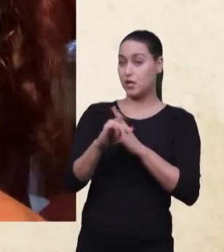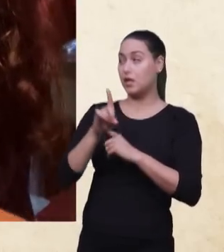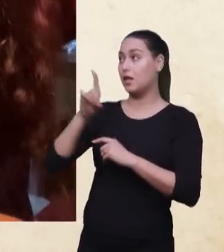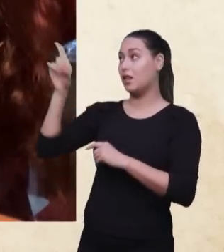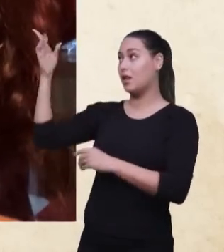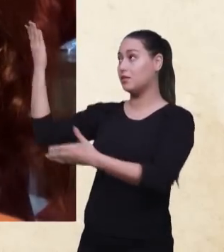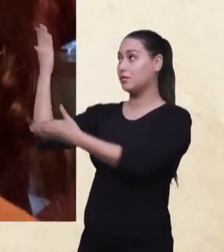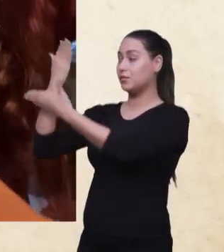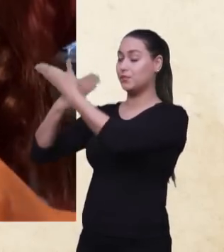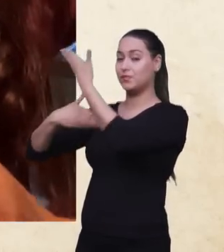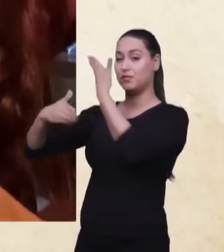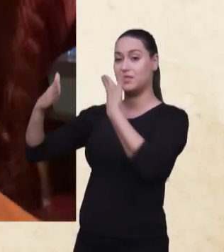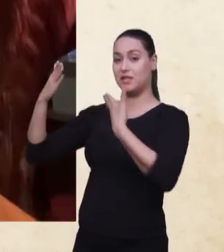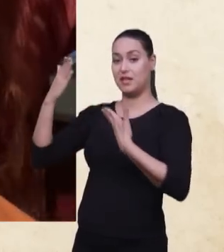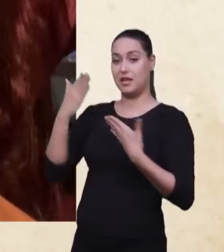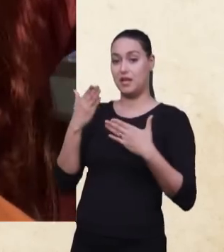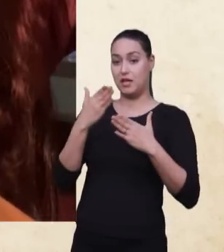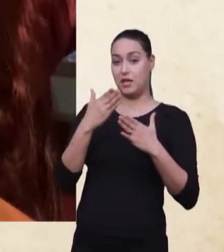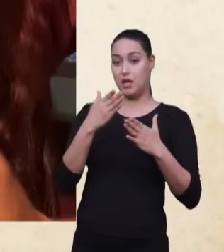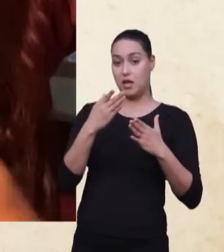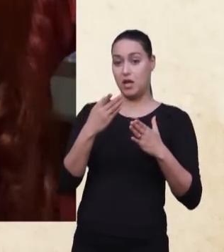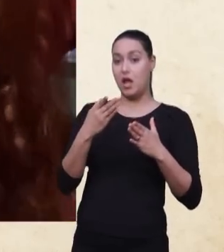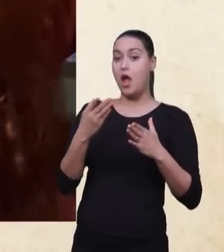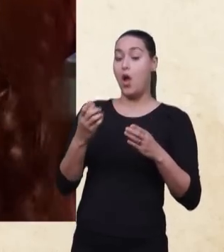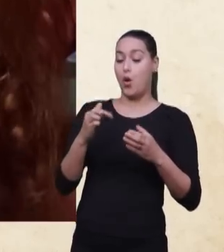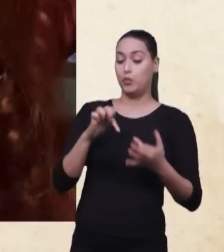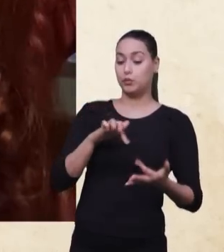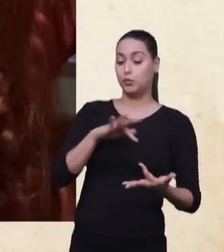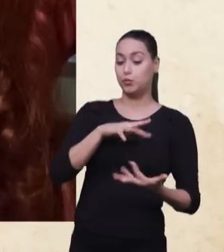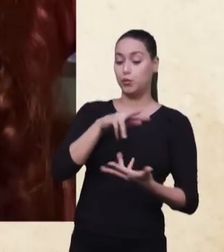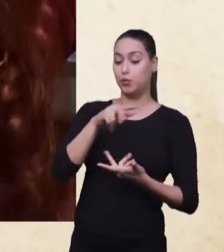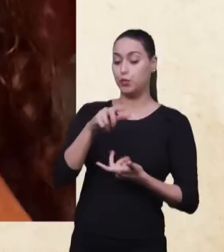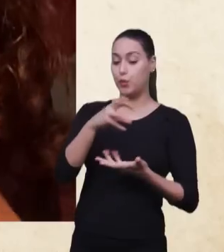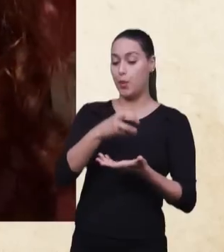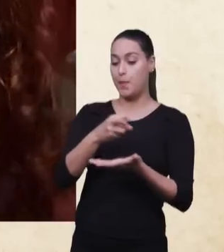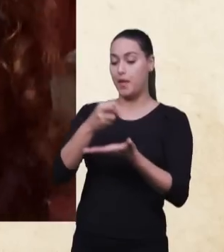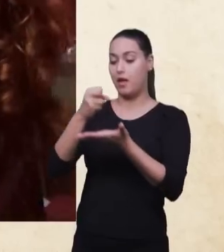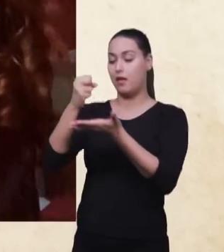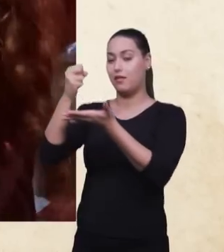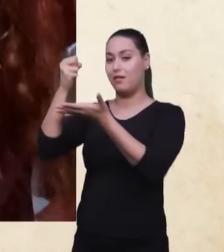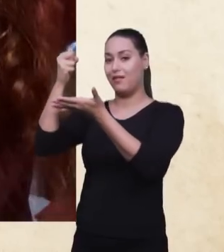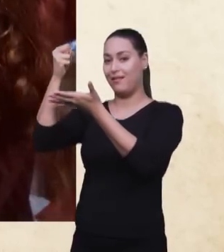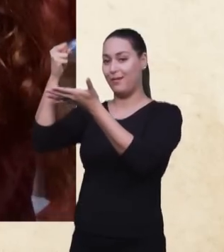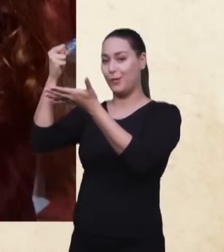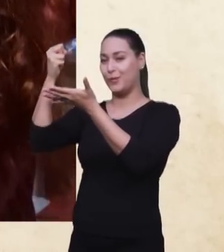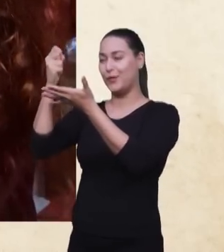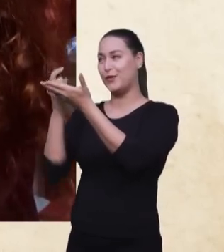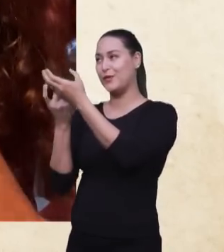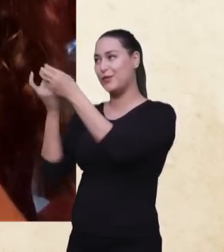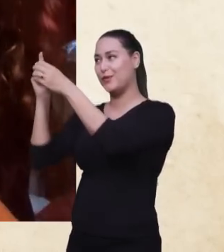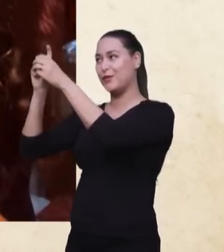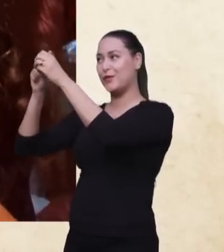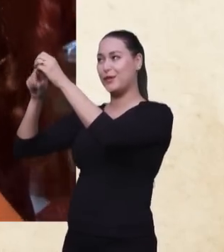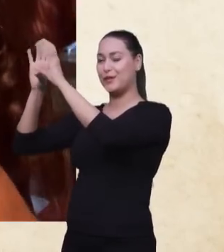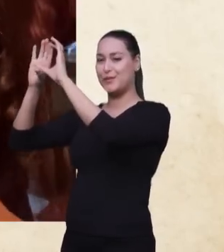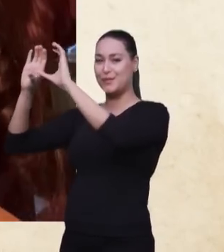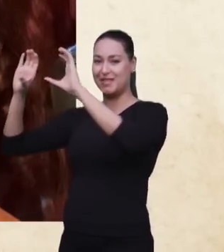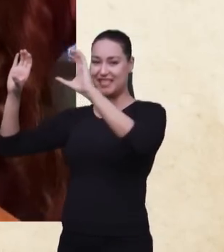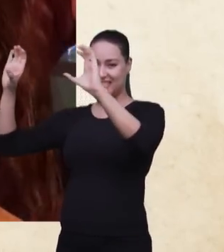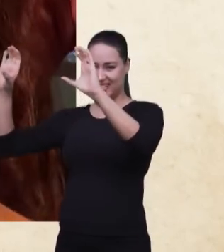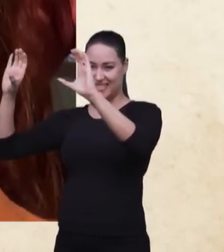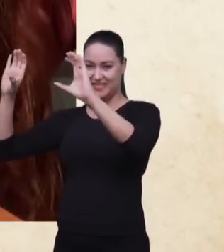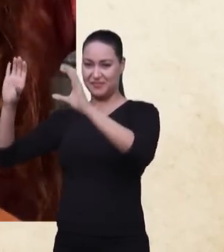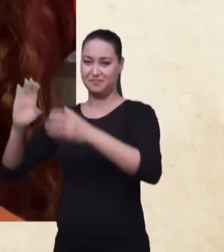da eternidade e está passando por este mundo, e vai voltar para a eternidade, mas vai levar a igreja fiel com ela. A fé